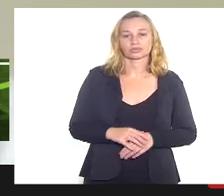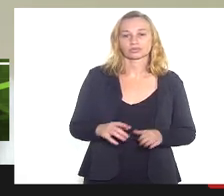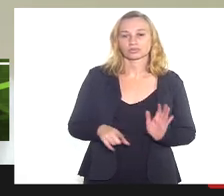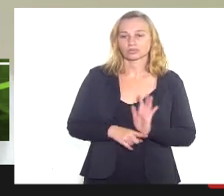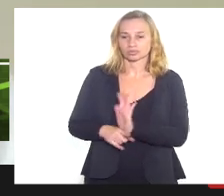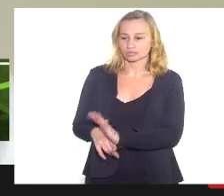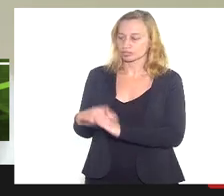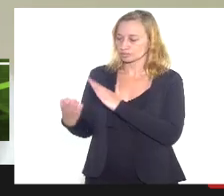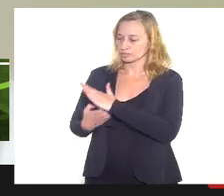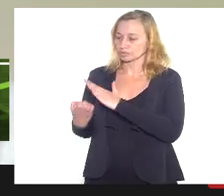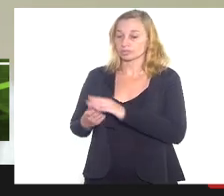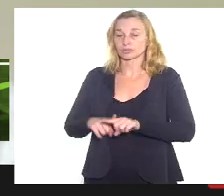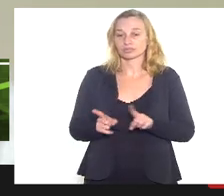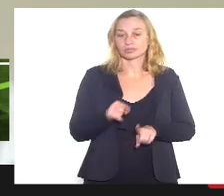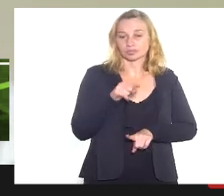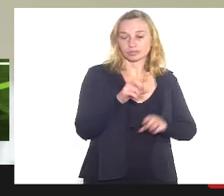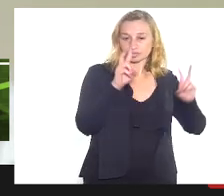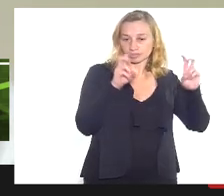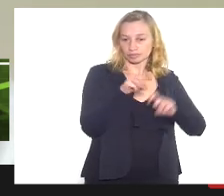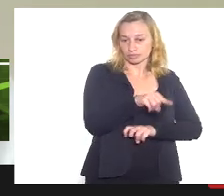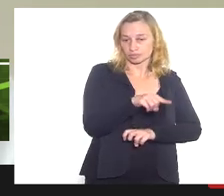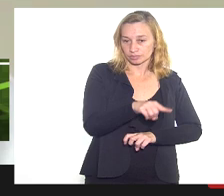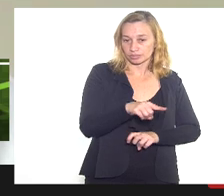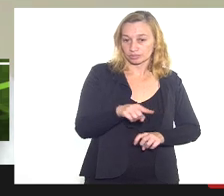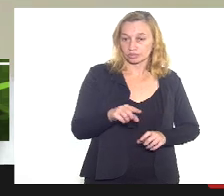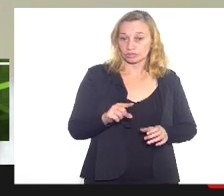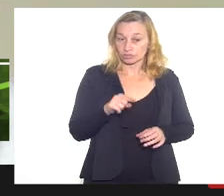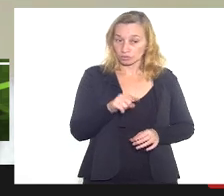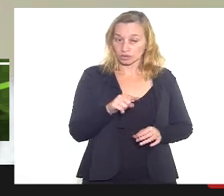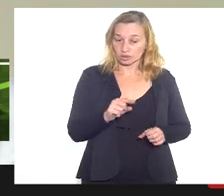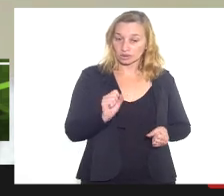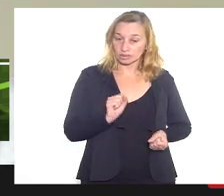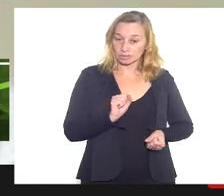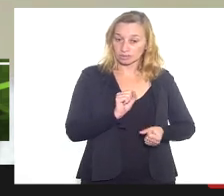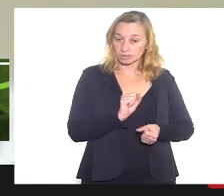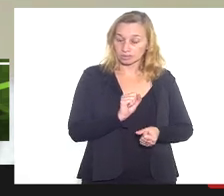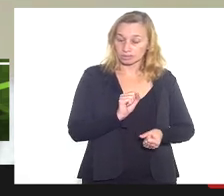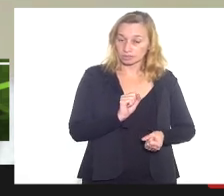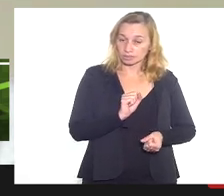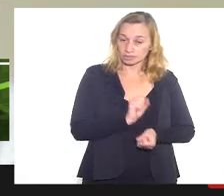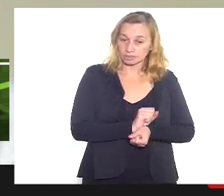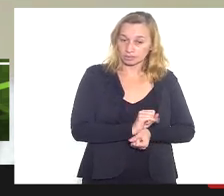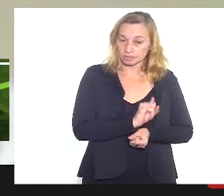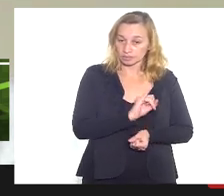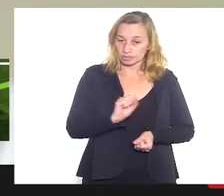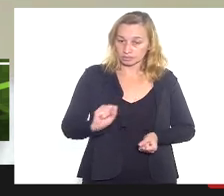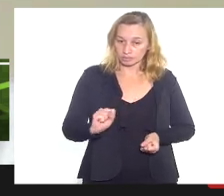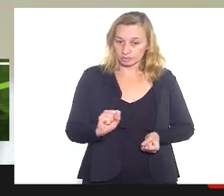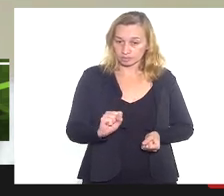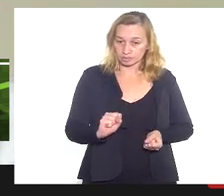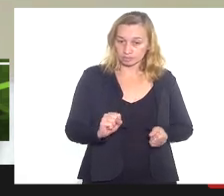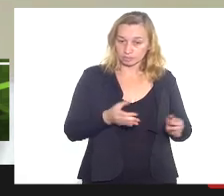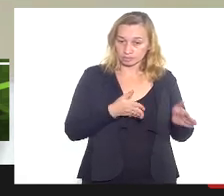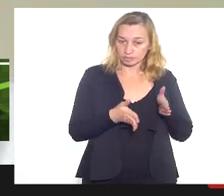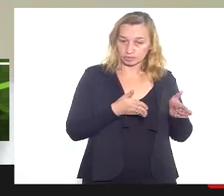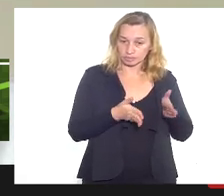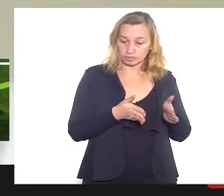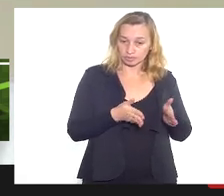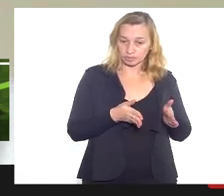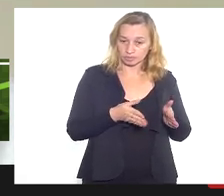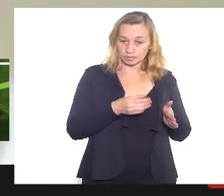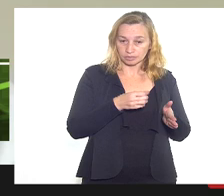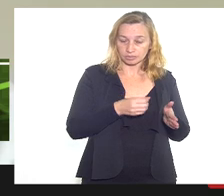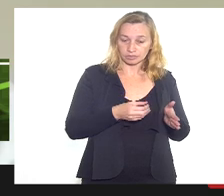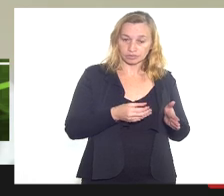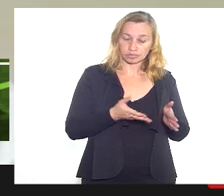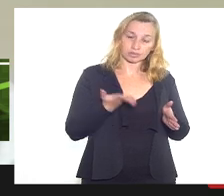empresas, mas nesse caso específico, você suspende um ICMS de uma etapa anterior para que, ao